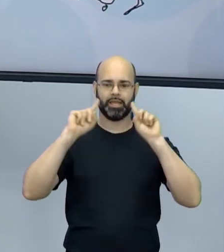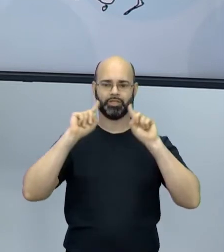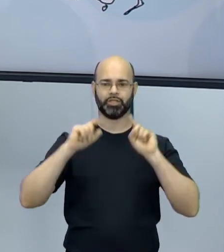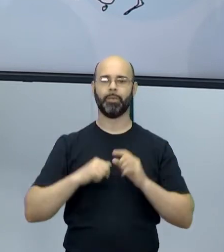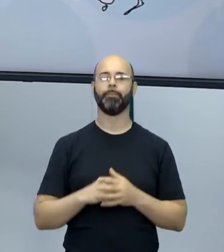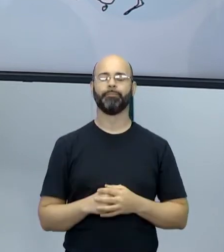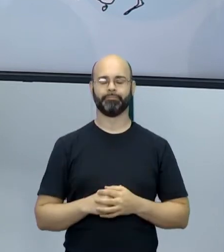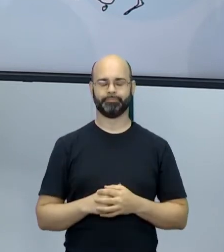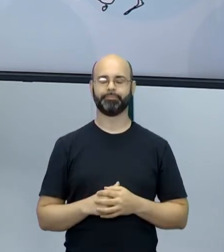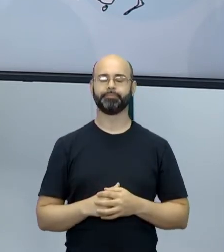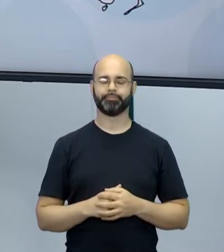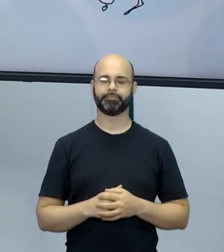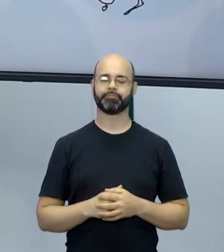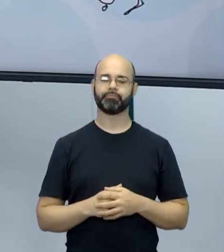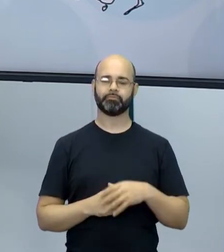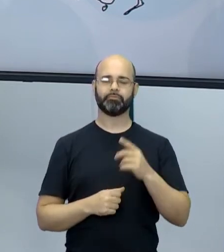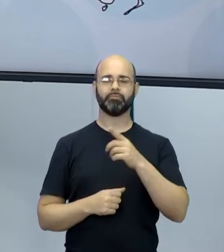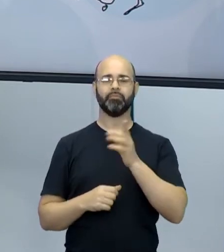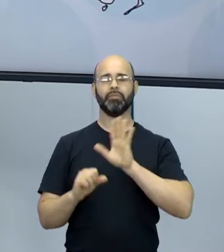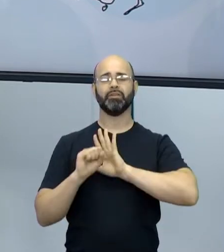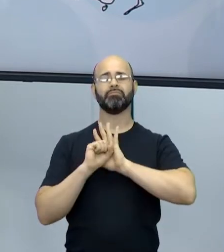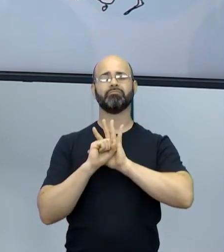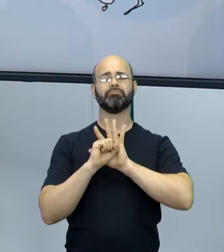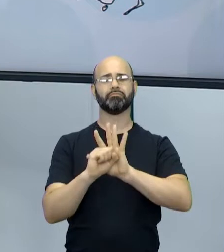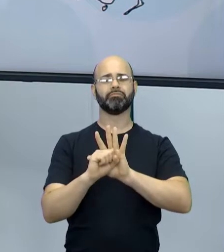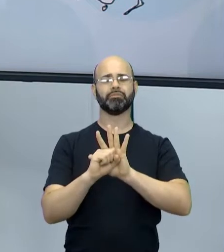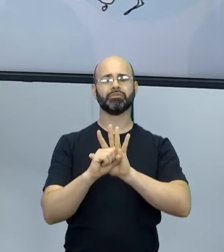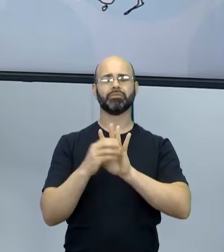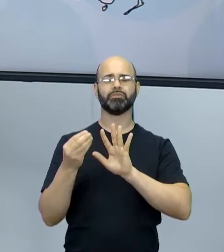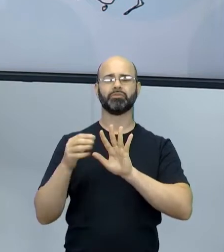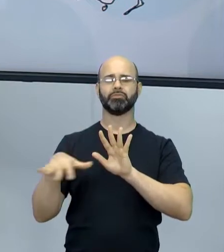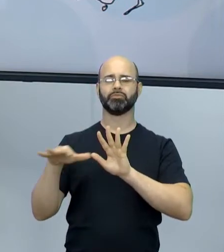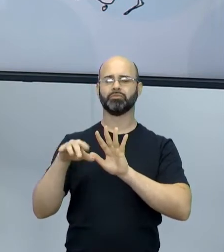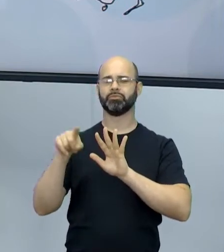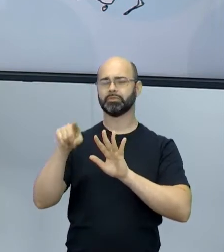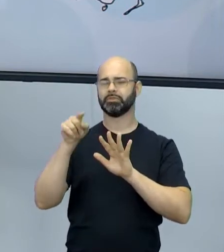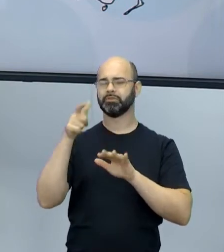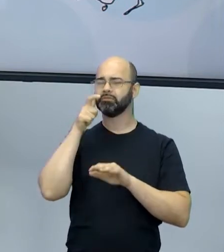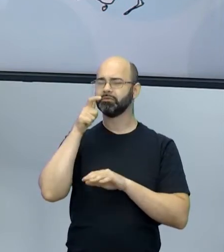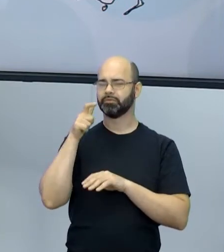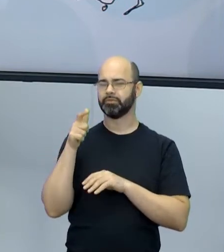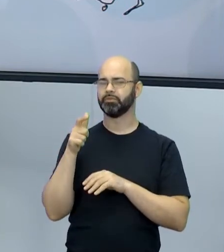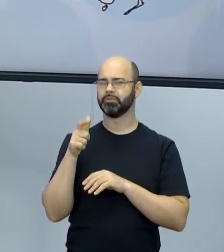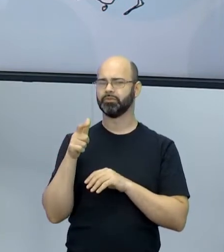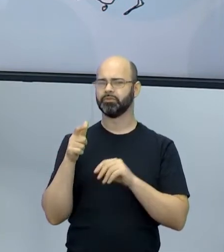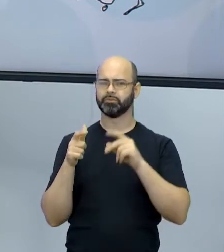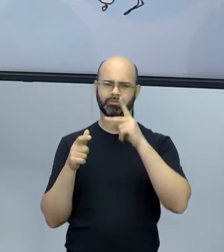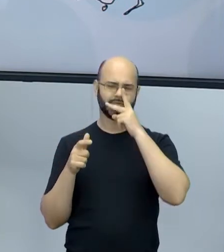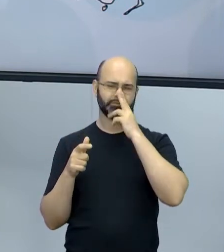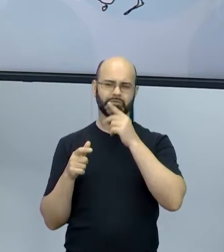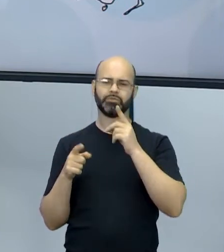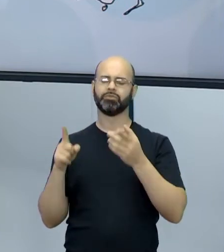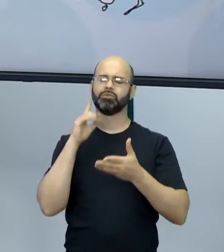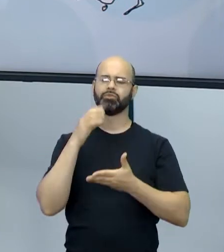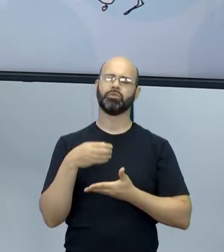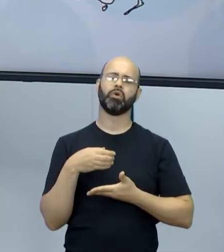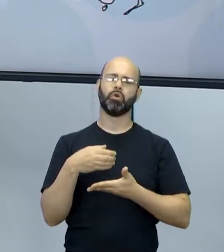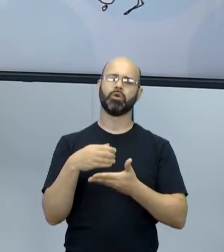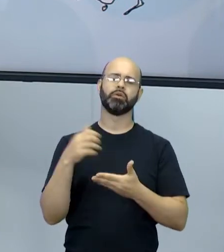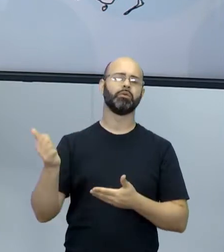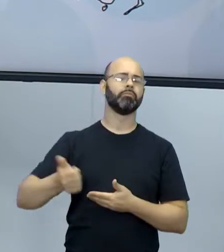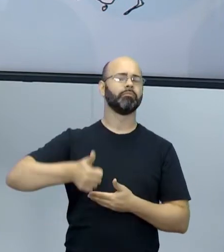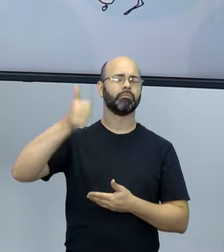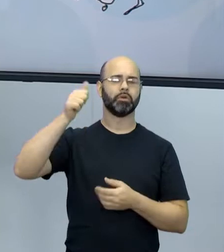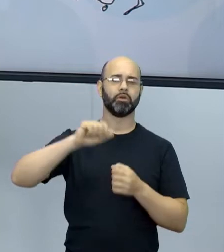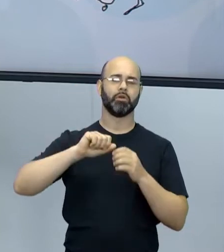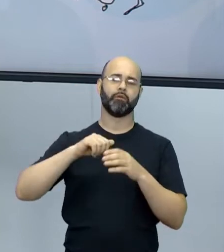que do filme, ela é emblemática do que é o filme. Assistam esse filme. Se eu não me engano, ganhou Oscar de melhor filme estrangeiro, eu sei que ganhou.